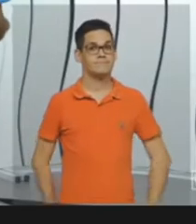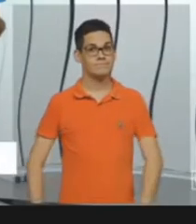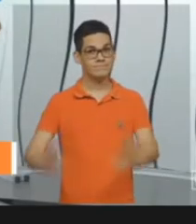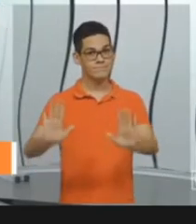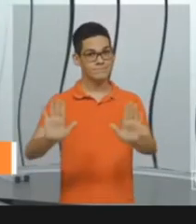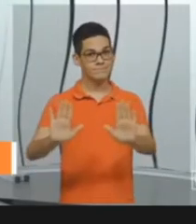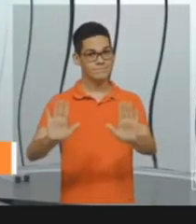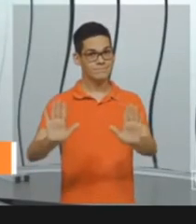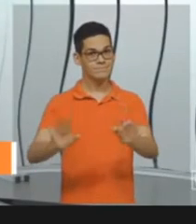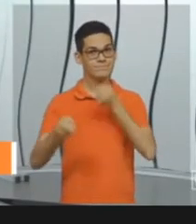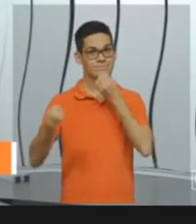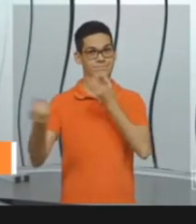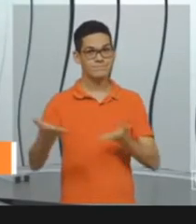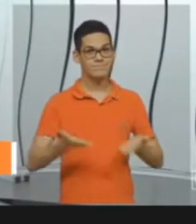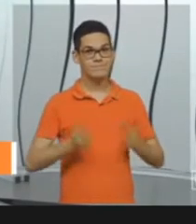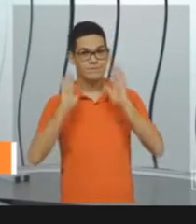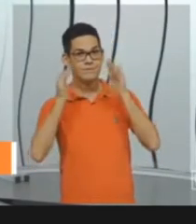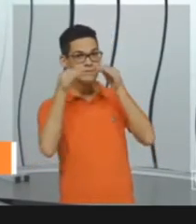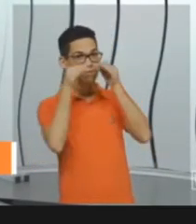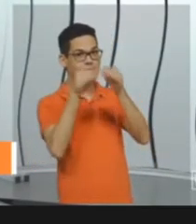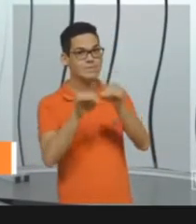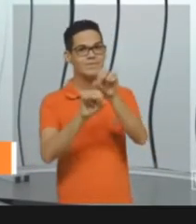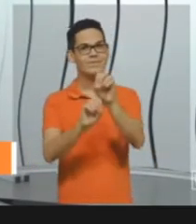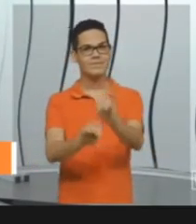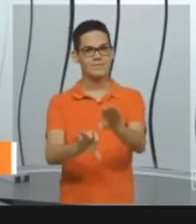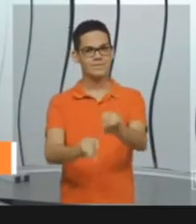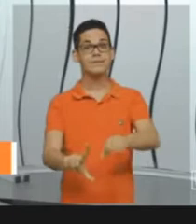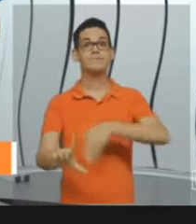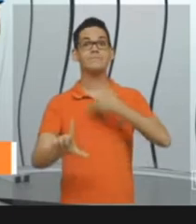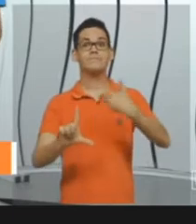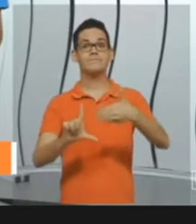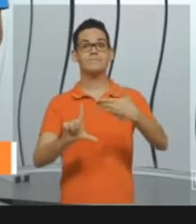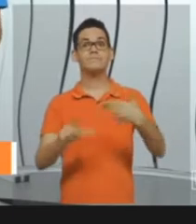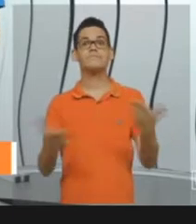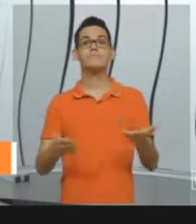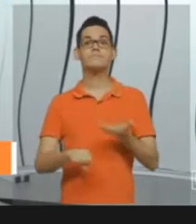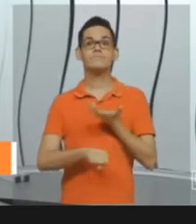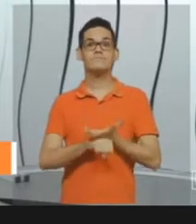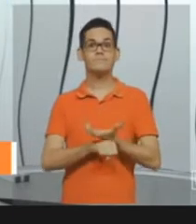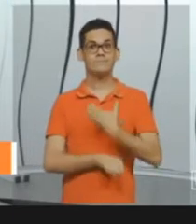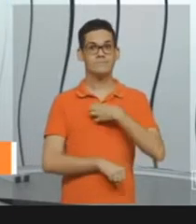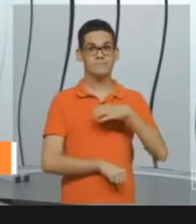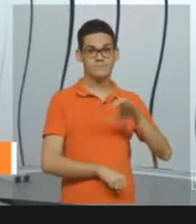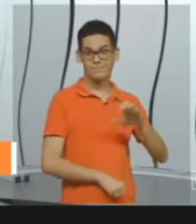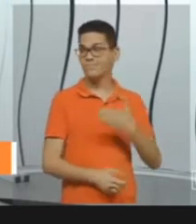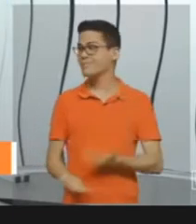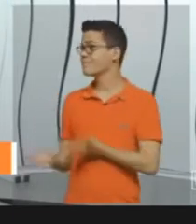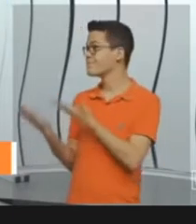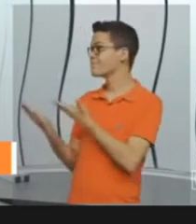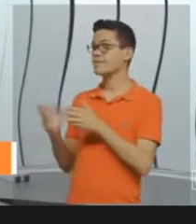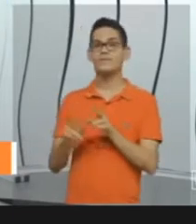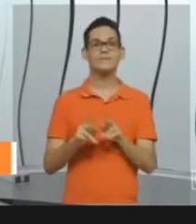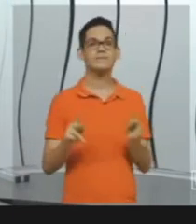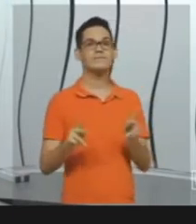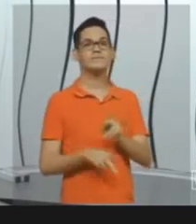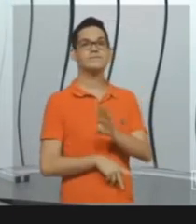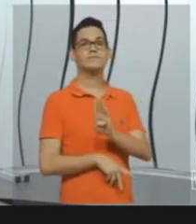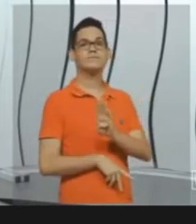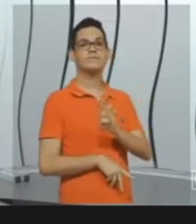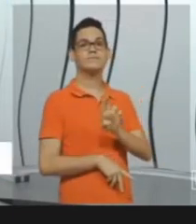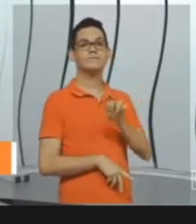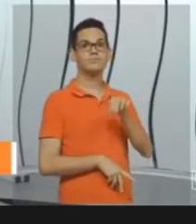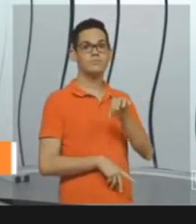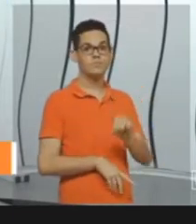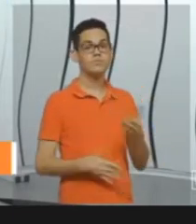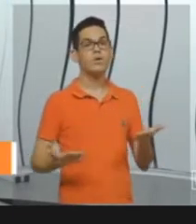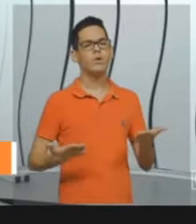Olá, seja bem-vindo a mais um Se Liga na Educação de Ciências. Eu sou o professor Bruno Galvão e vou falar com você, aluno